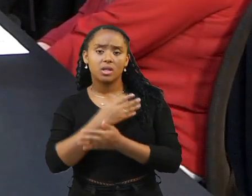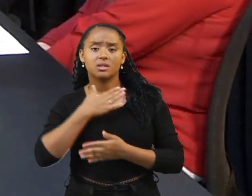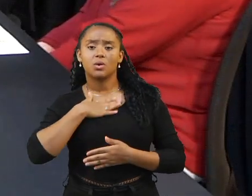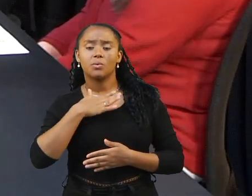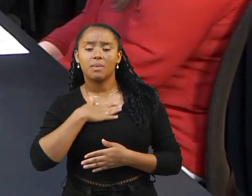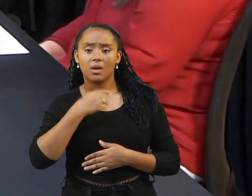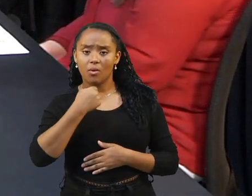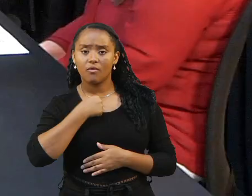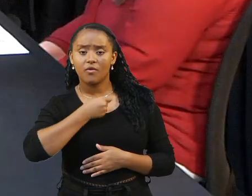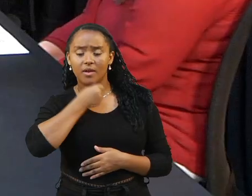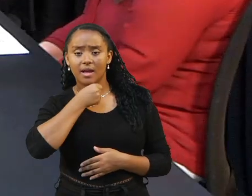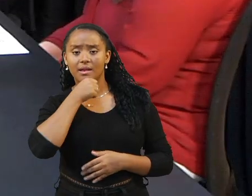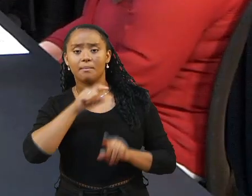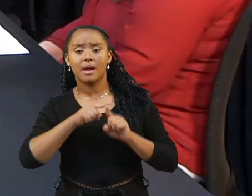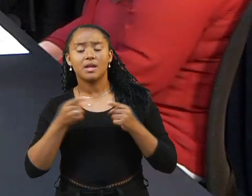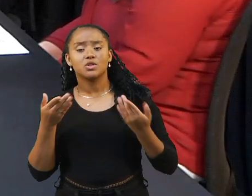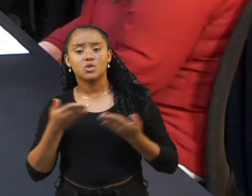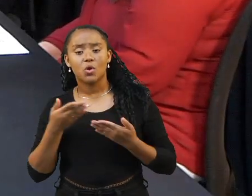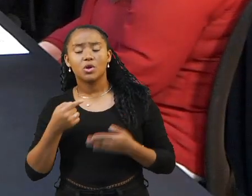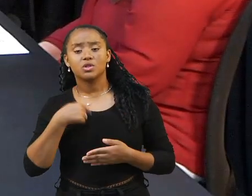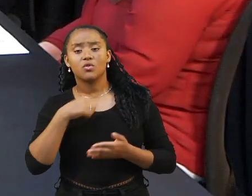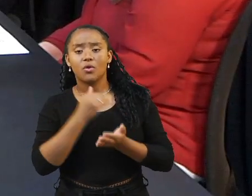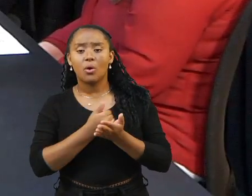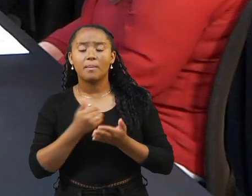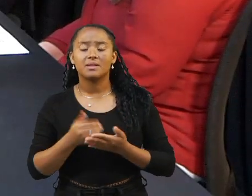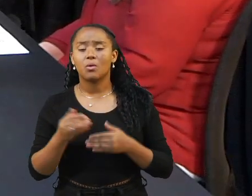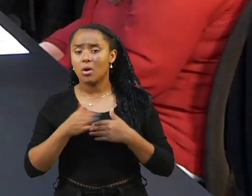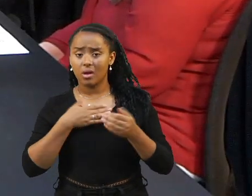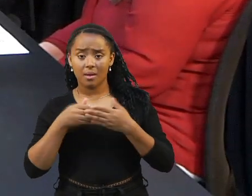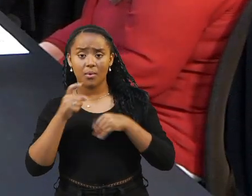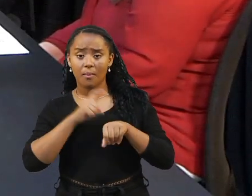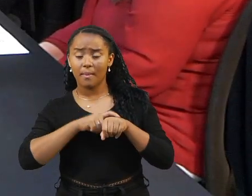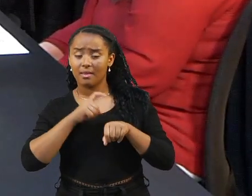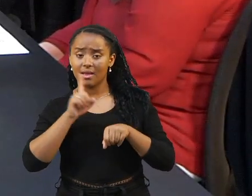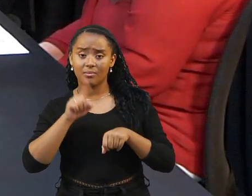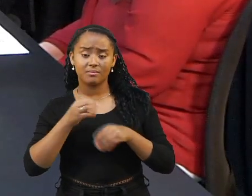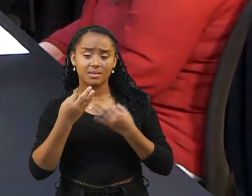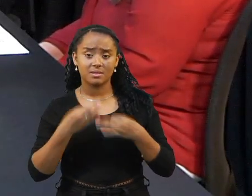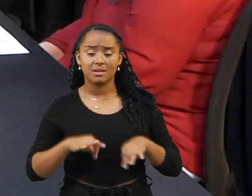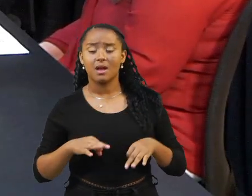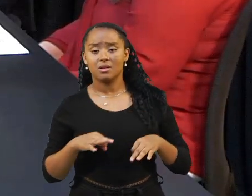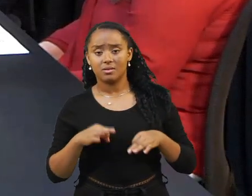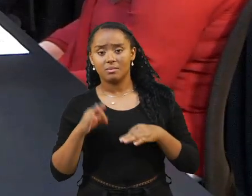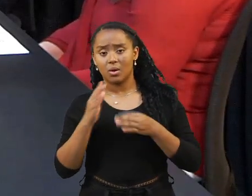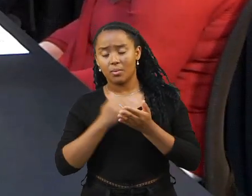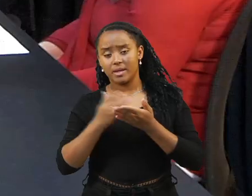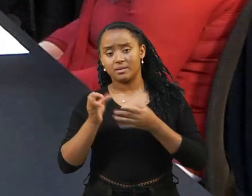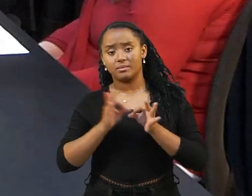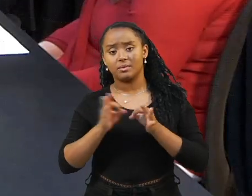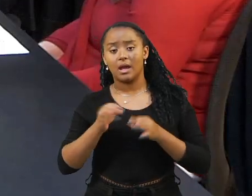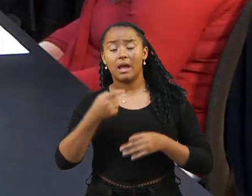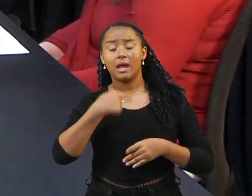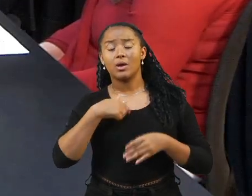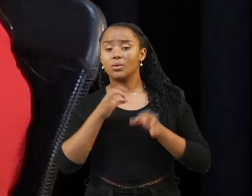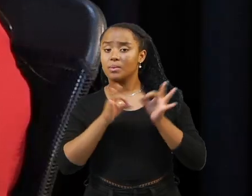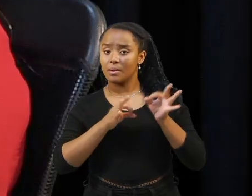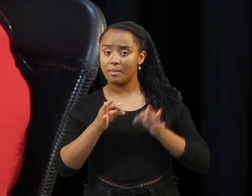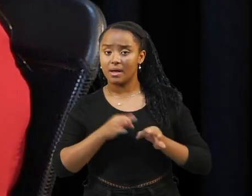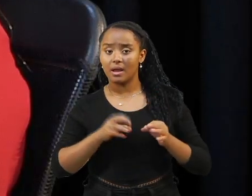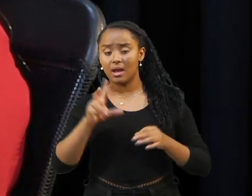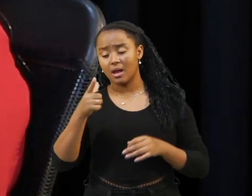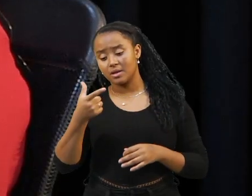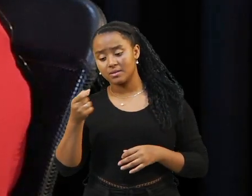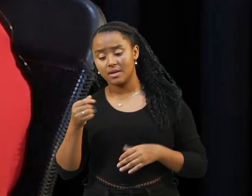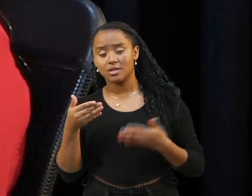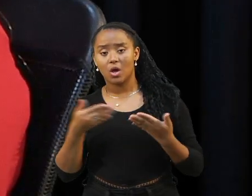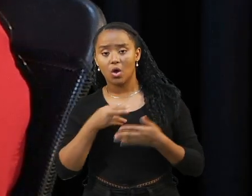Então, hoje eu vou começar, mas qualquer hora é hora de se preparar, tá? Você fala assim, eu não preparei aos 20, mas então